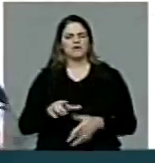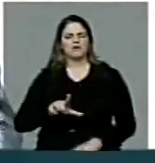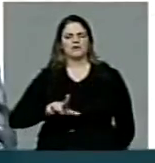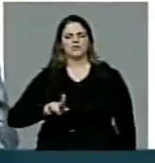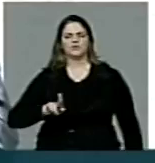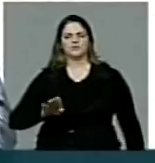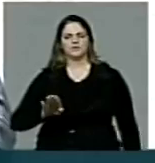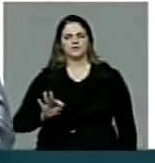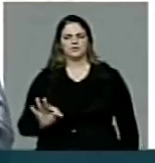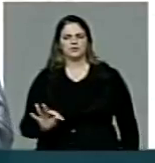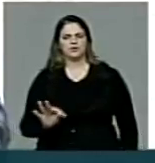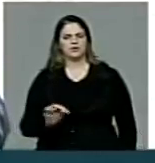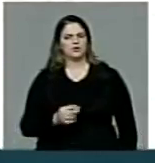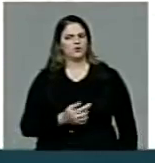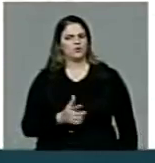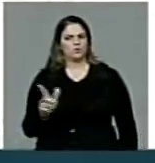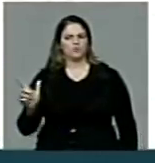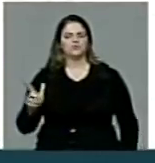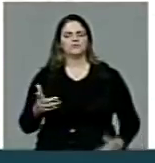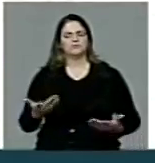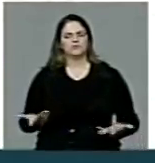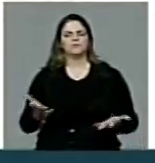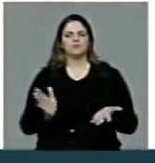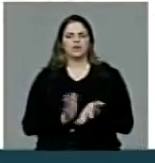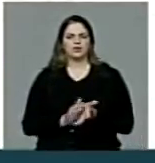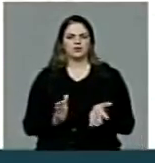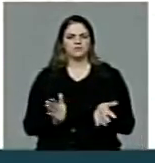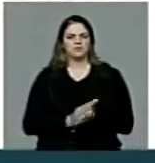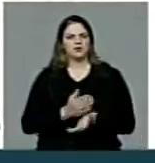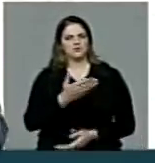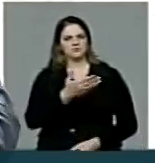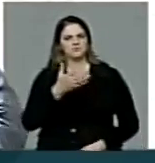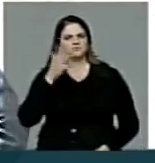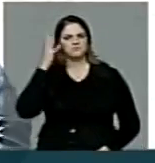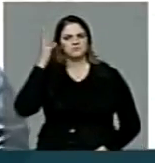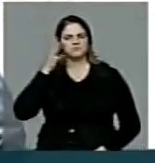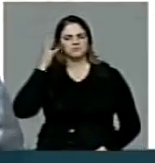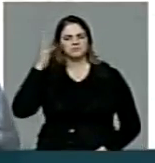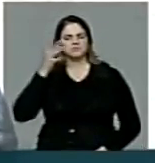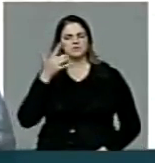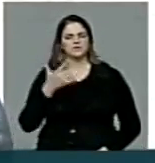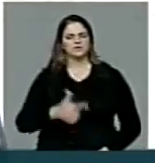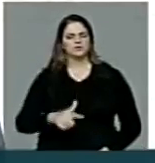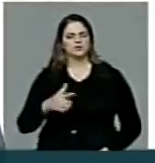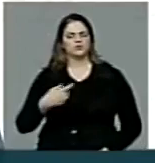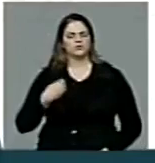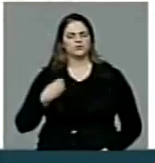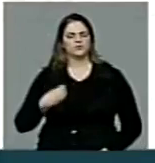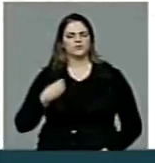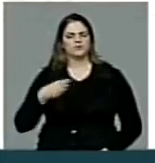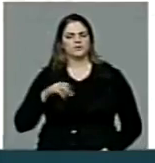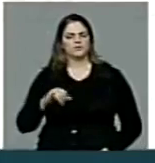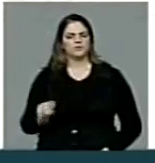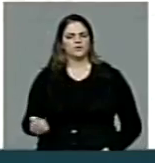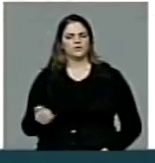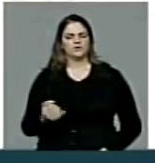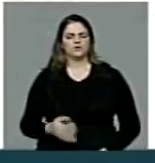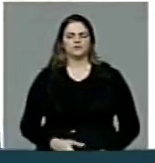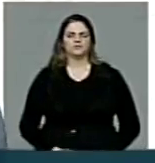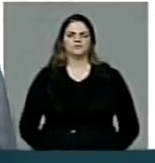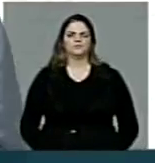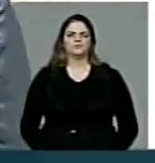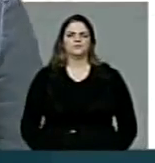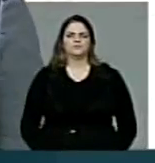LGBTs e outros setores minorizados. Então, eu quero parabenizá-lo pelo pronunciamento, mais uma vez, o oportuno pronunciamento de Vossa